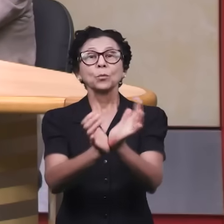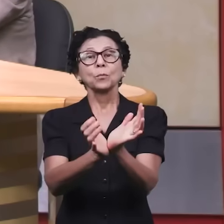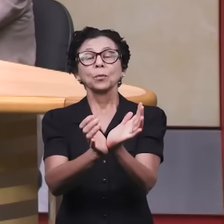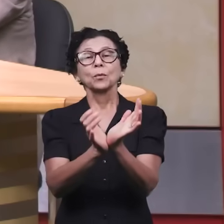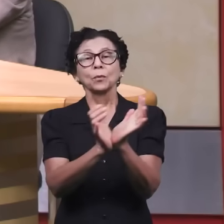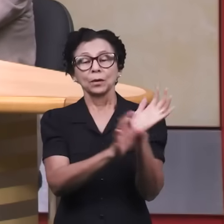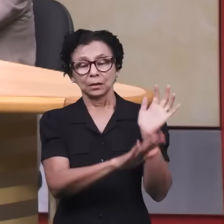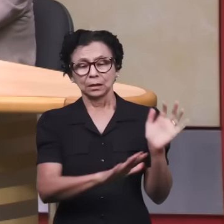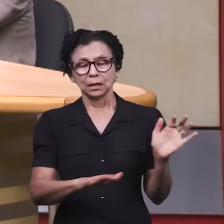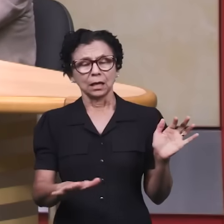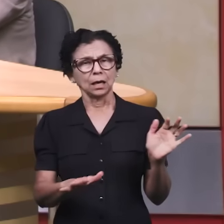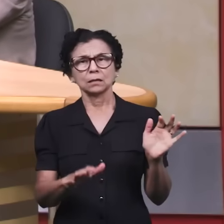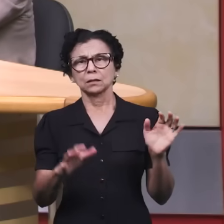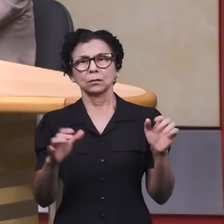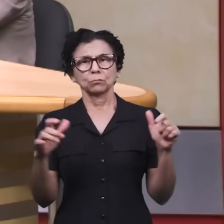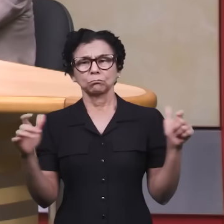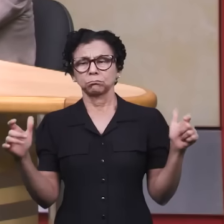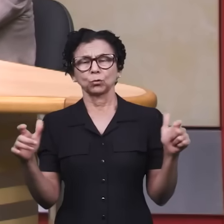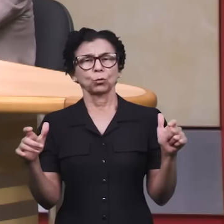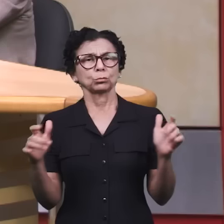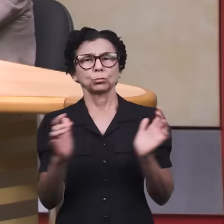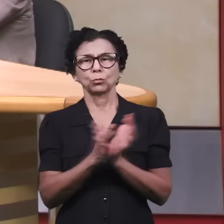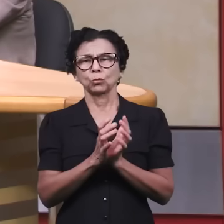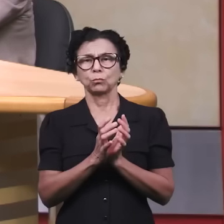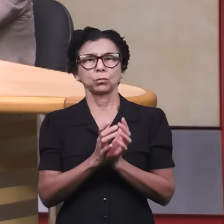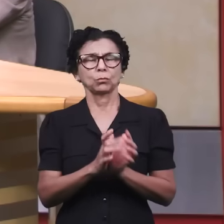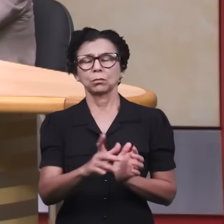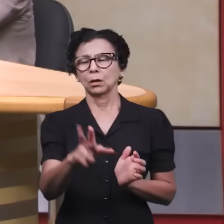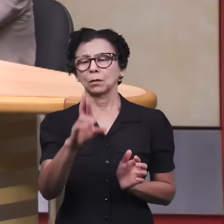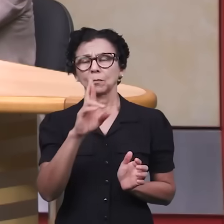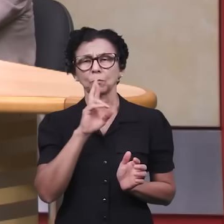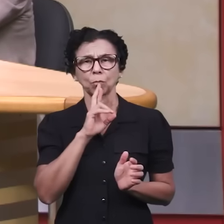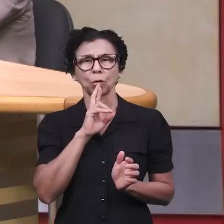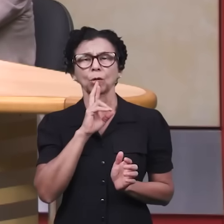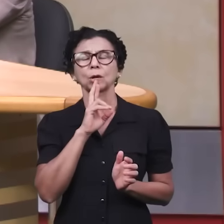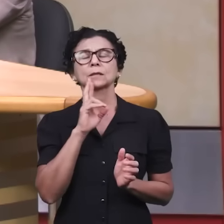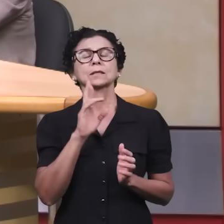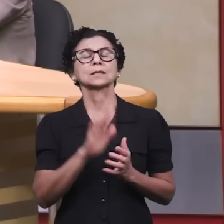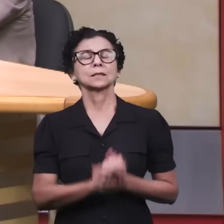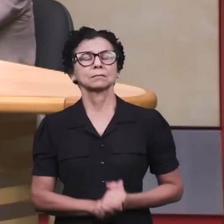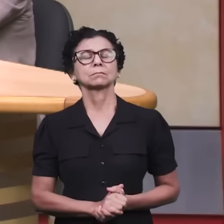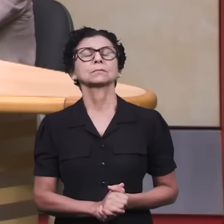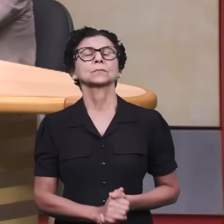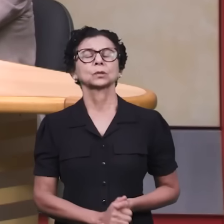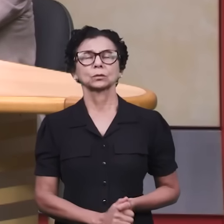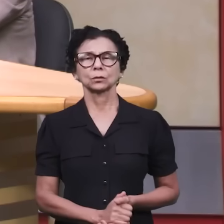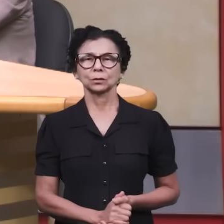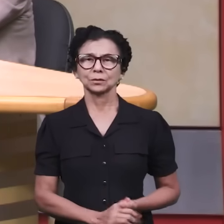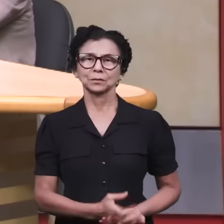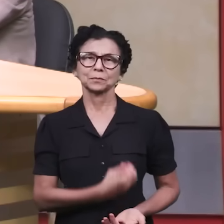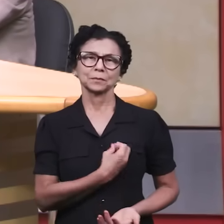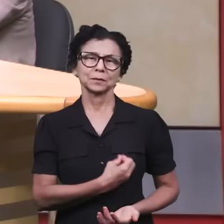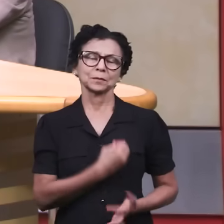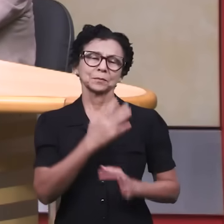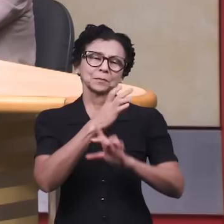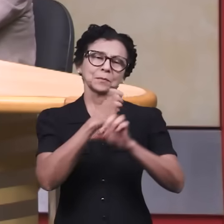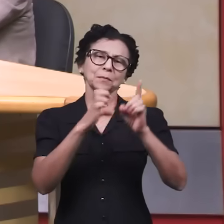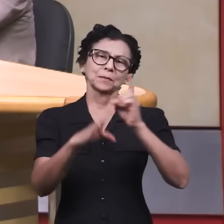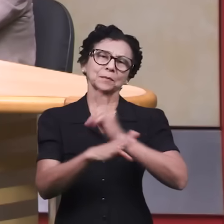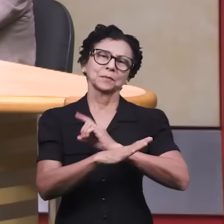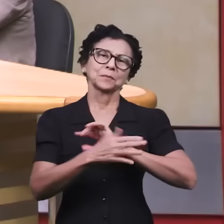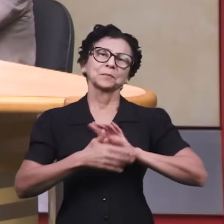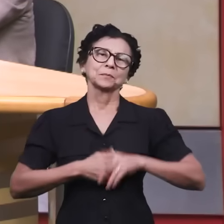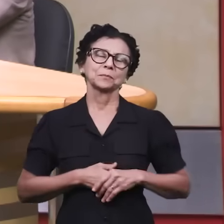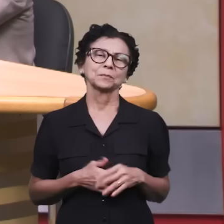em grupo. Junta o grupo, a classe toda, e todos falam naquele idioma a resposta e mandam as contribuições para a